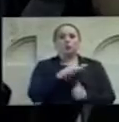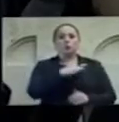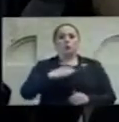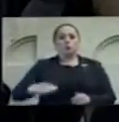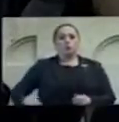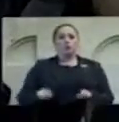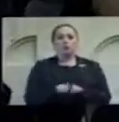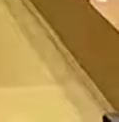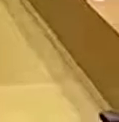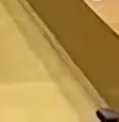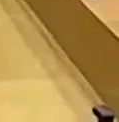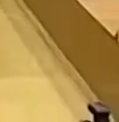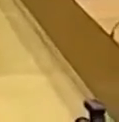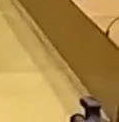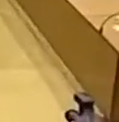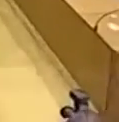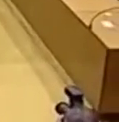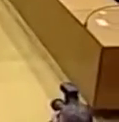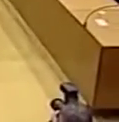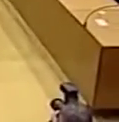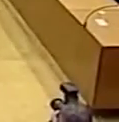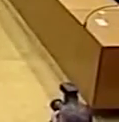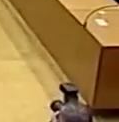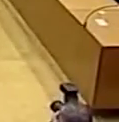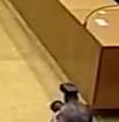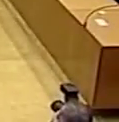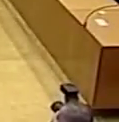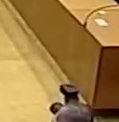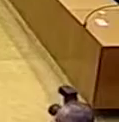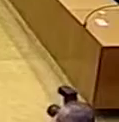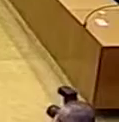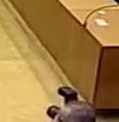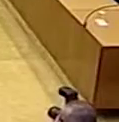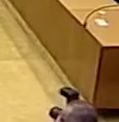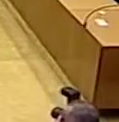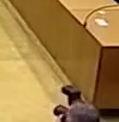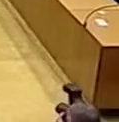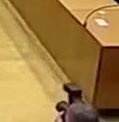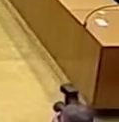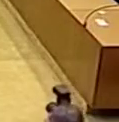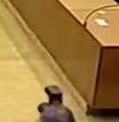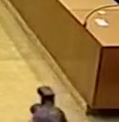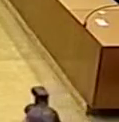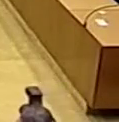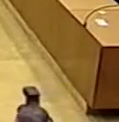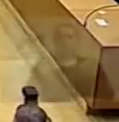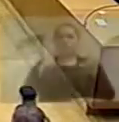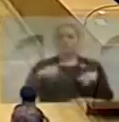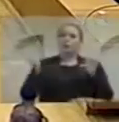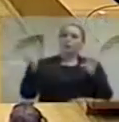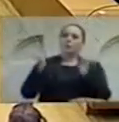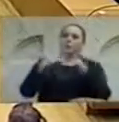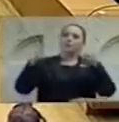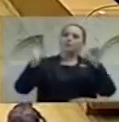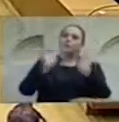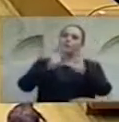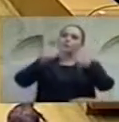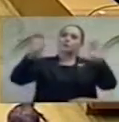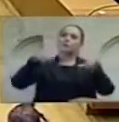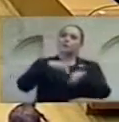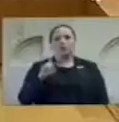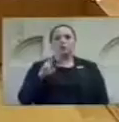e agora completa a corte composta por 11 ministros. A OAB fez parte da mesa de honra com o vice-presidente